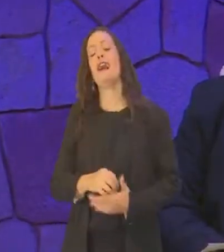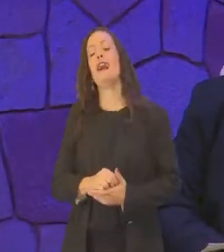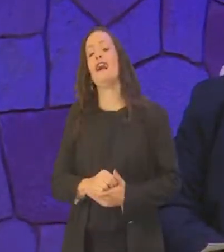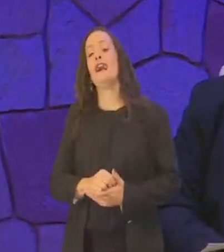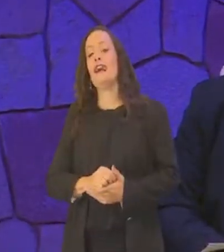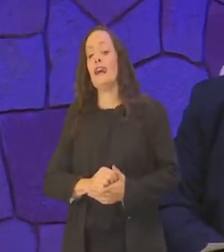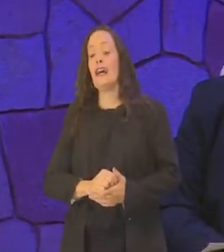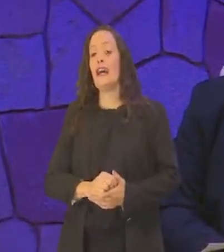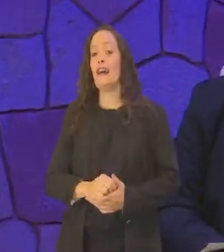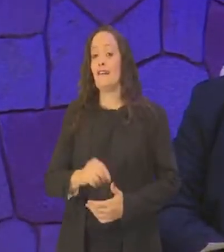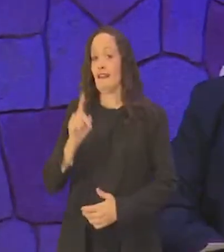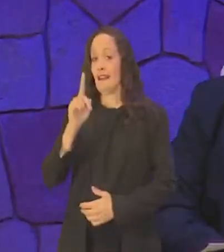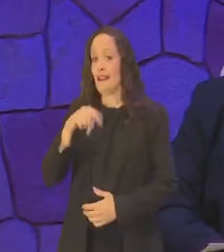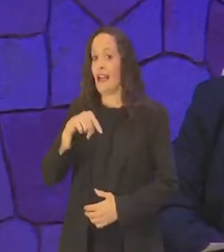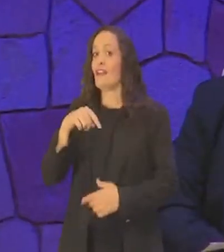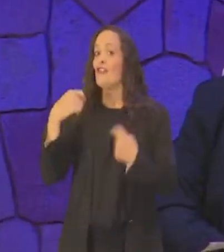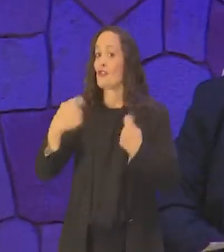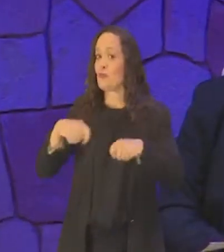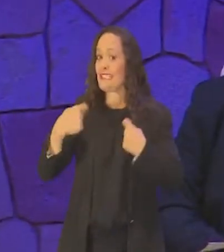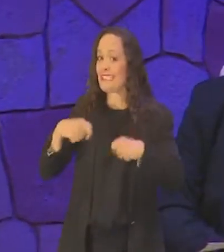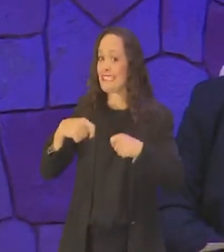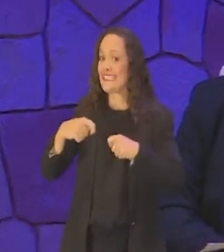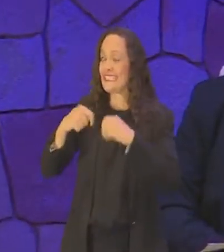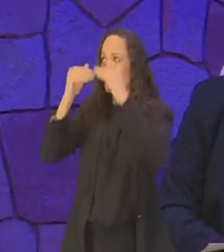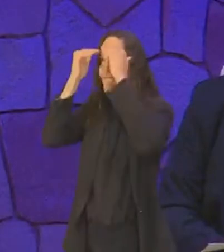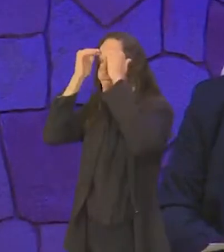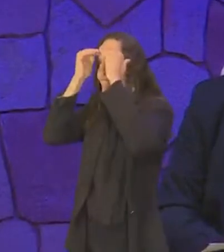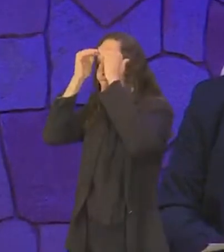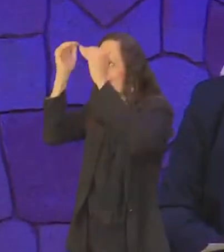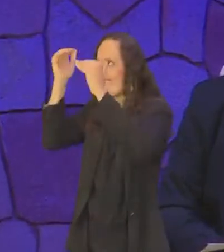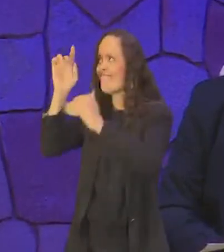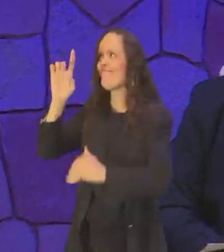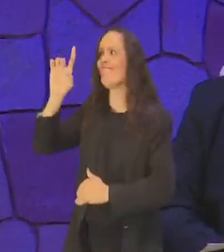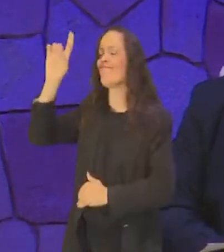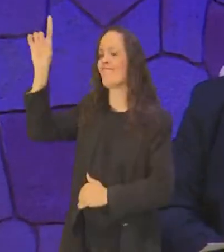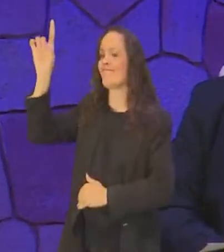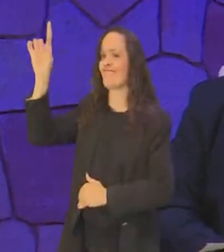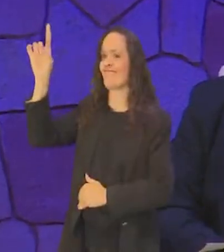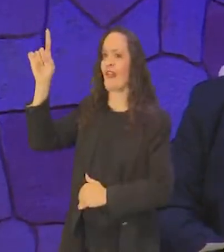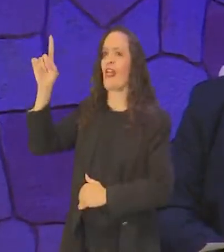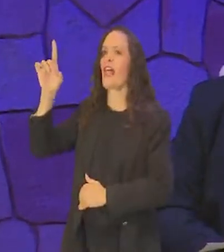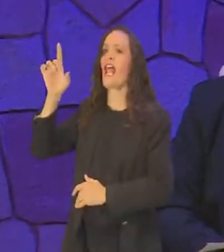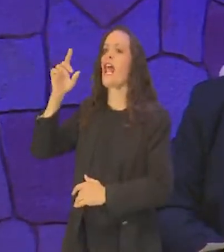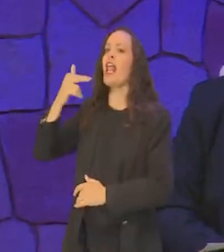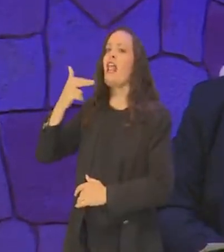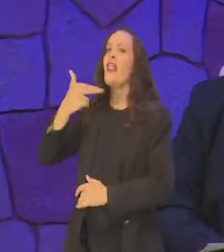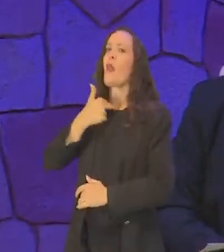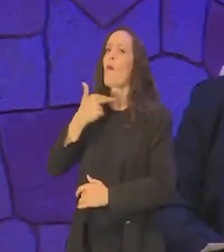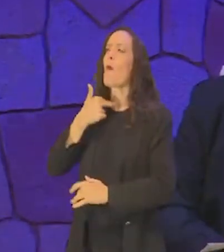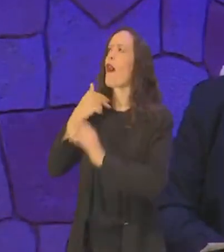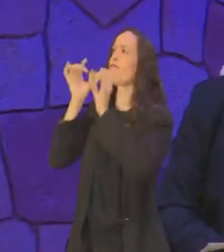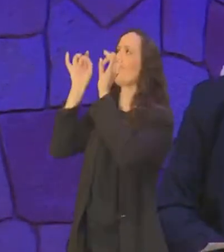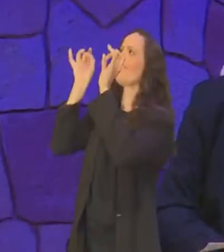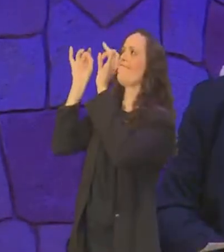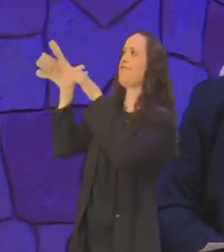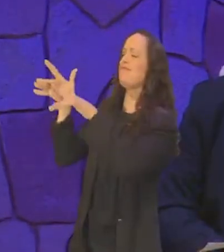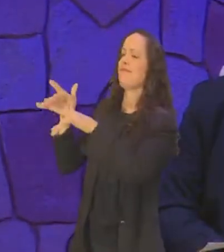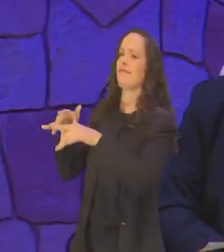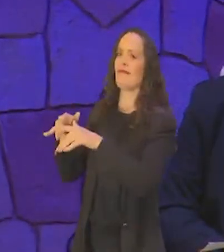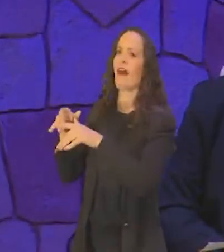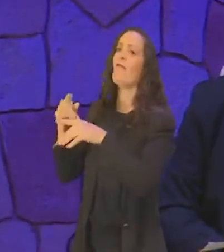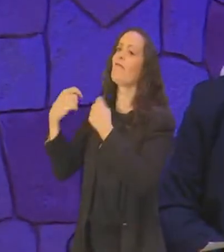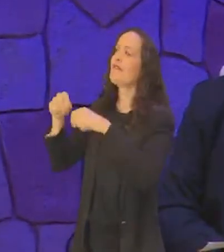os aguilhões do Senhor. Duro é você resistir ao que o Senhor está fazendo em sua